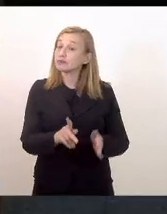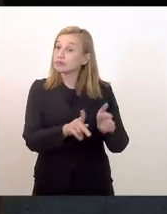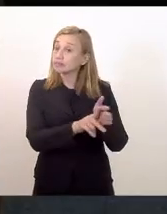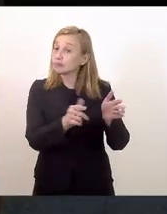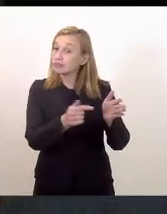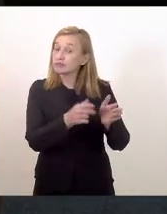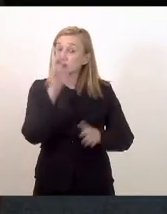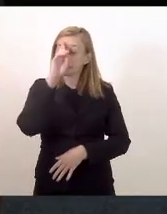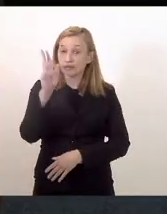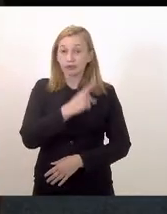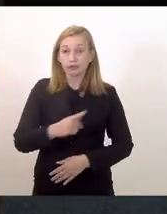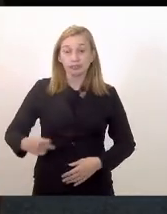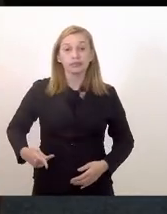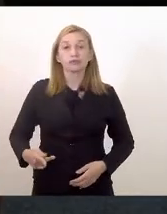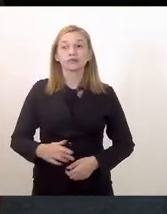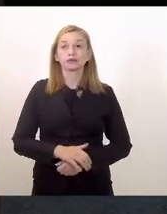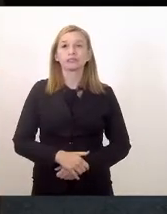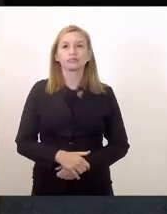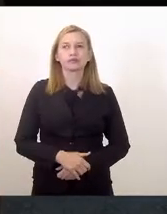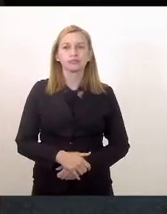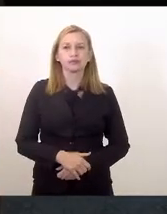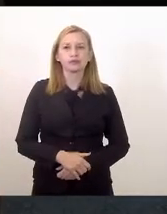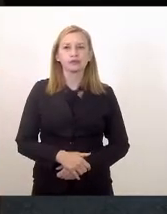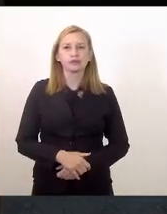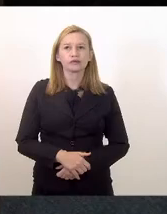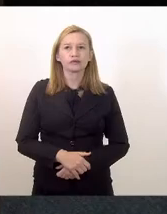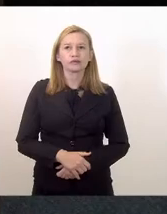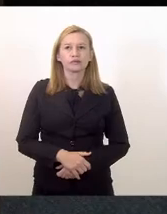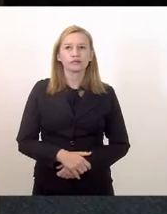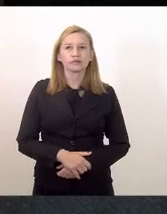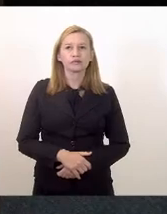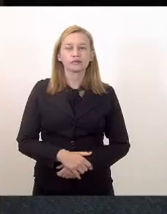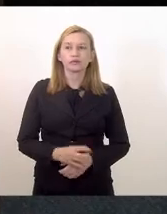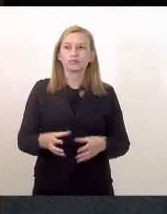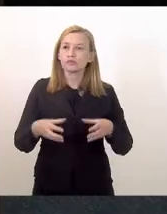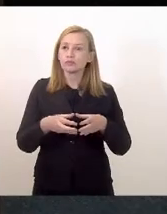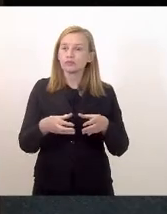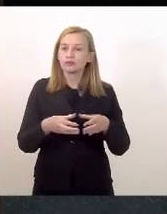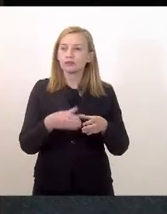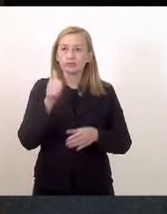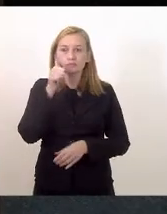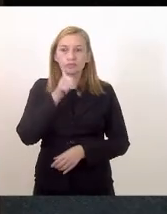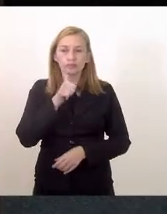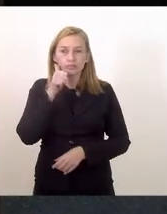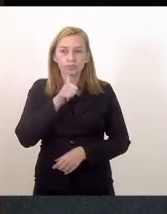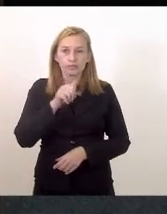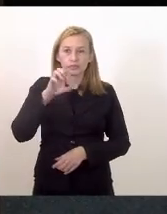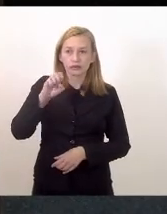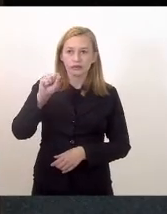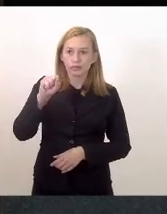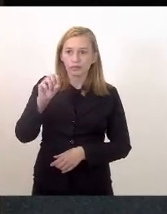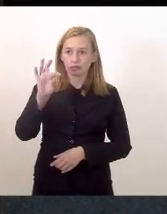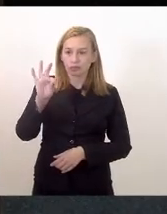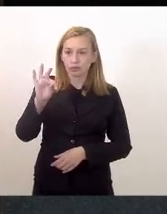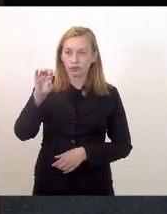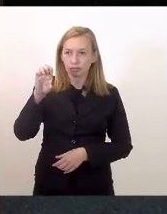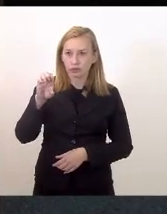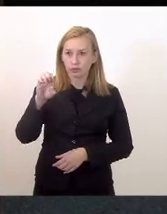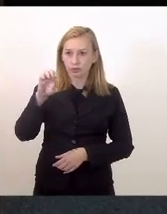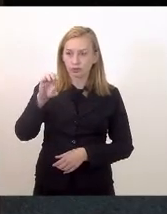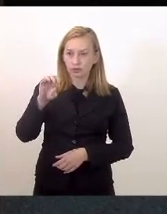senhor presidente, vem do anseio de um grupo de mulheres mais tecnomizadas que tem tido